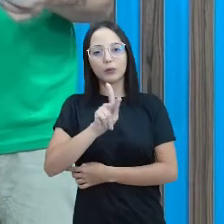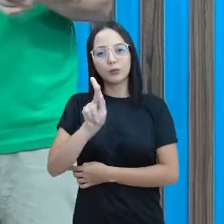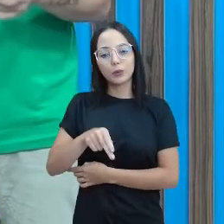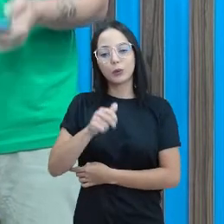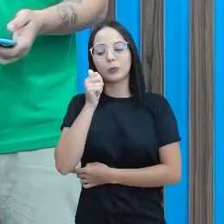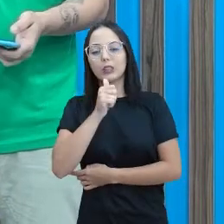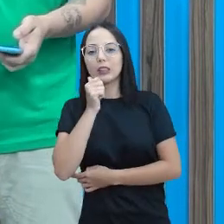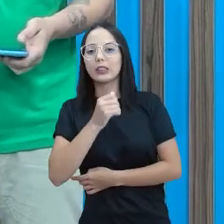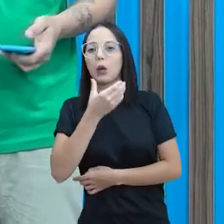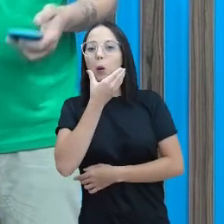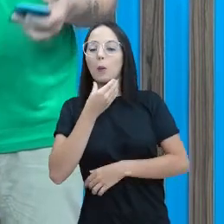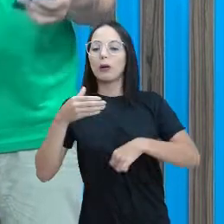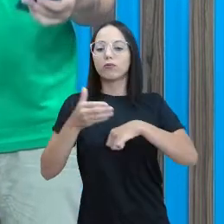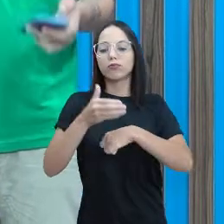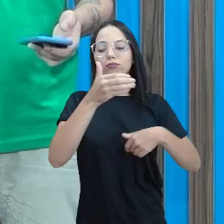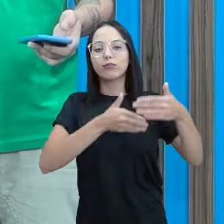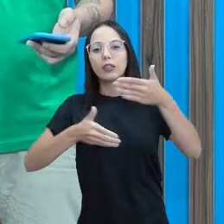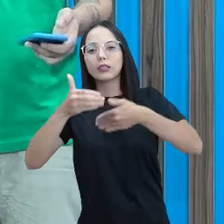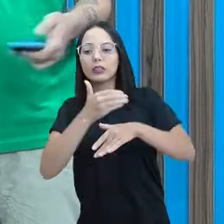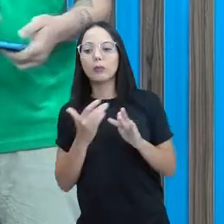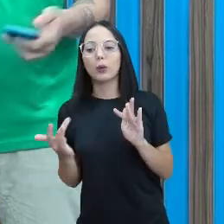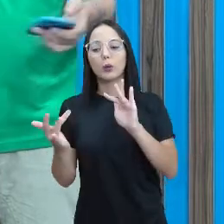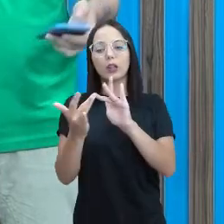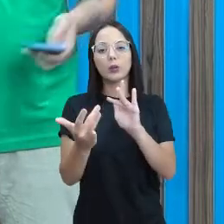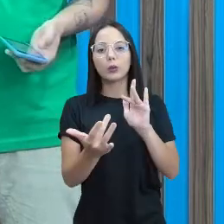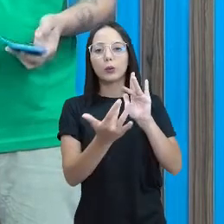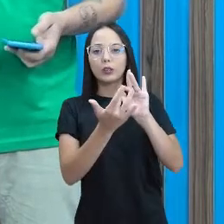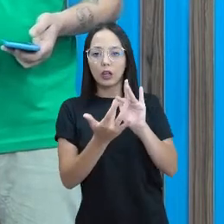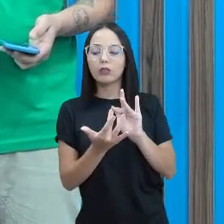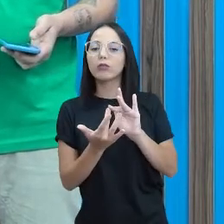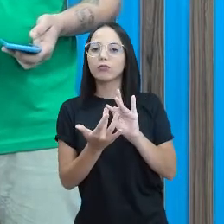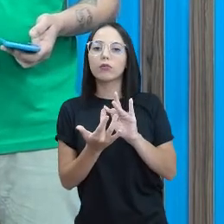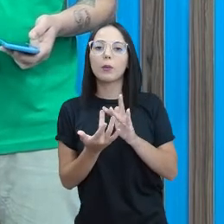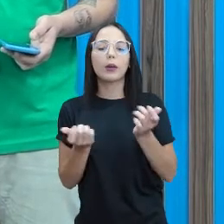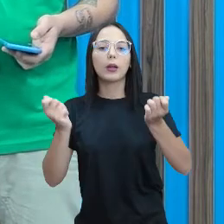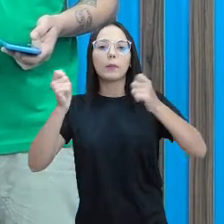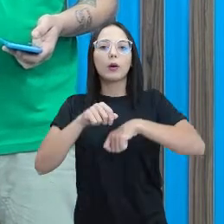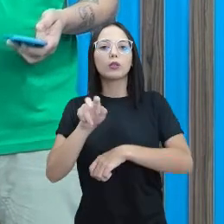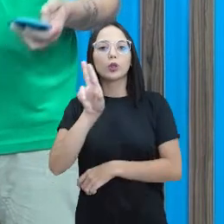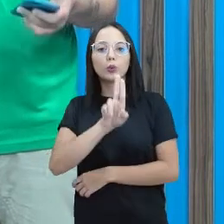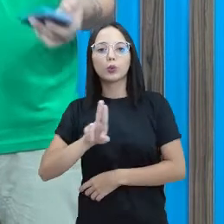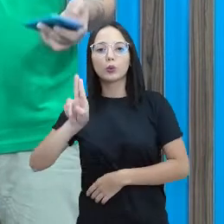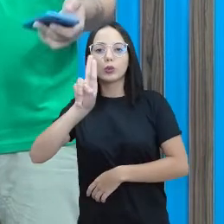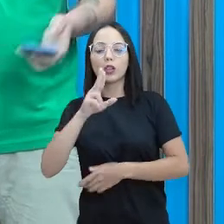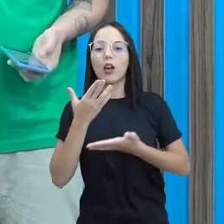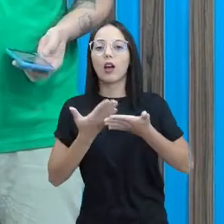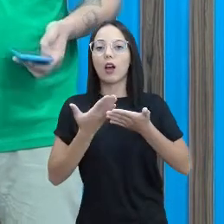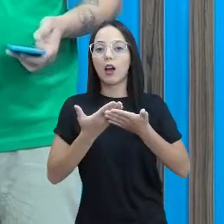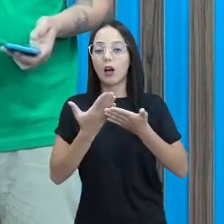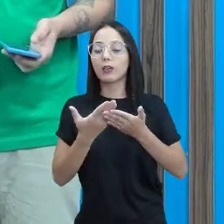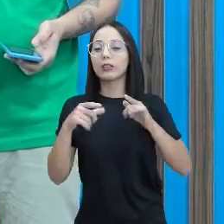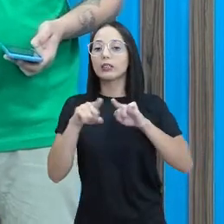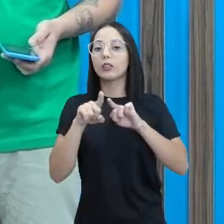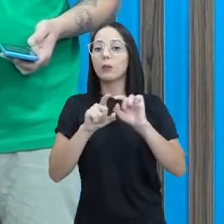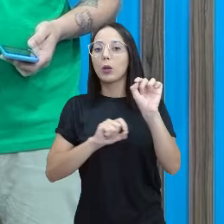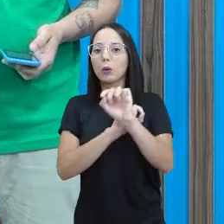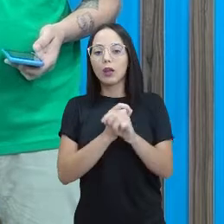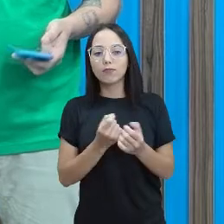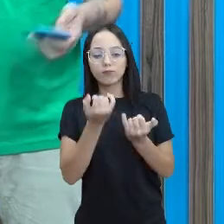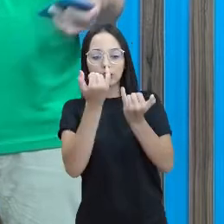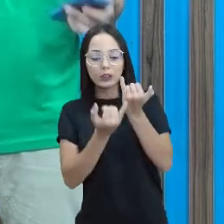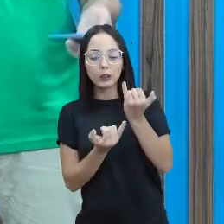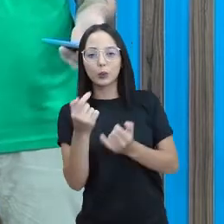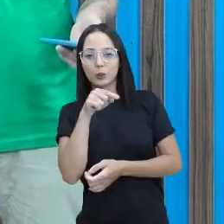professora, participa aí, entre em contato conosco para que você utilize as nossas aulas e que ela fique um pouco com a sua cara, tá